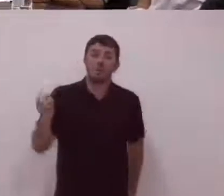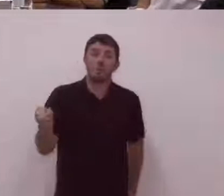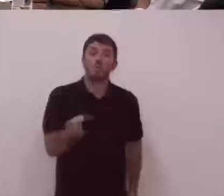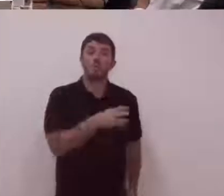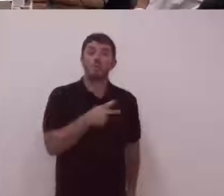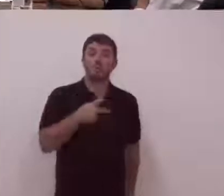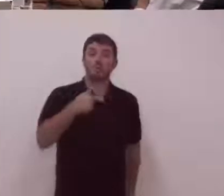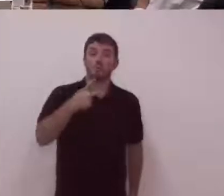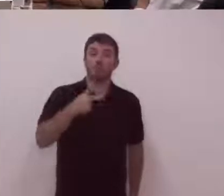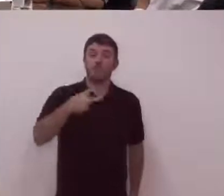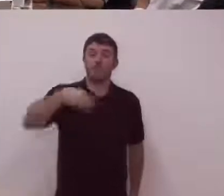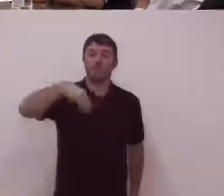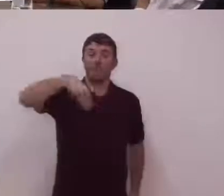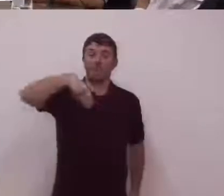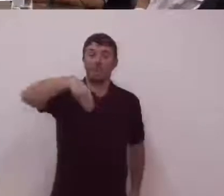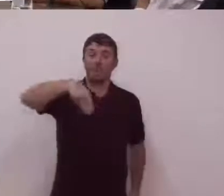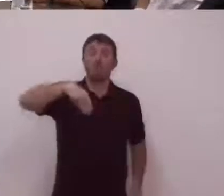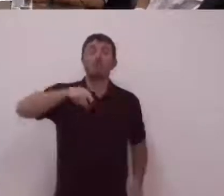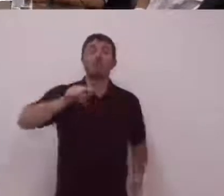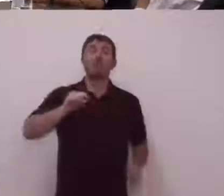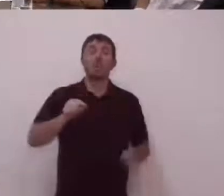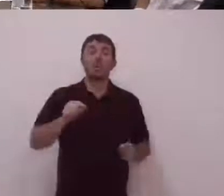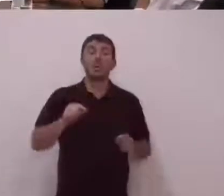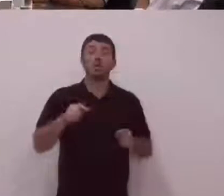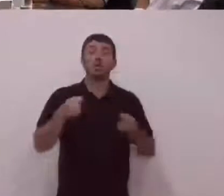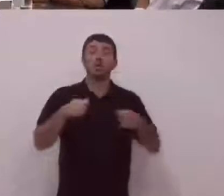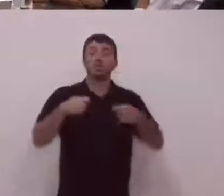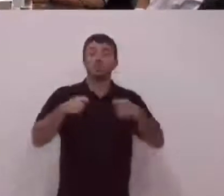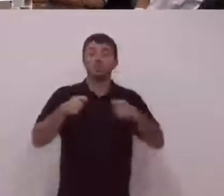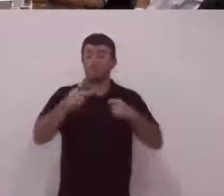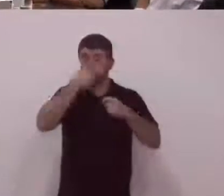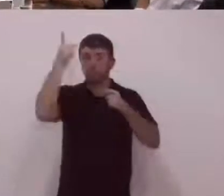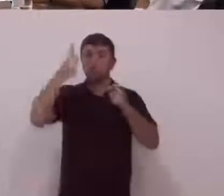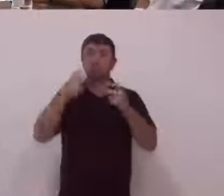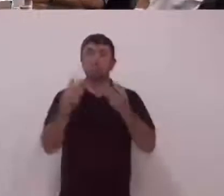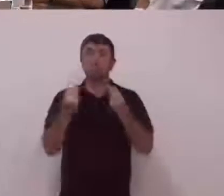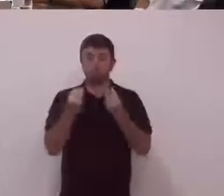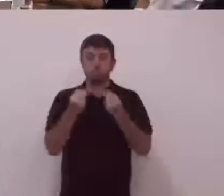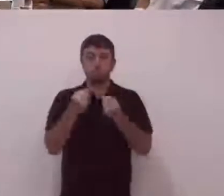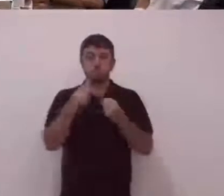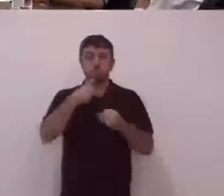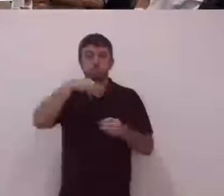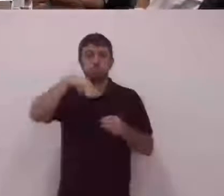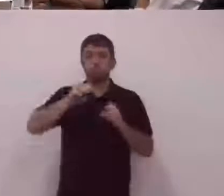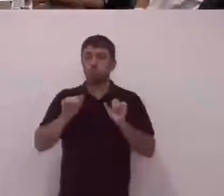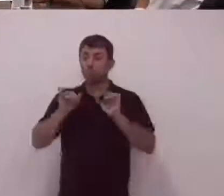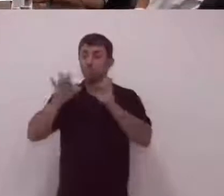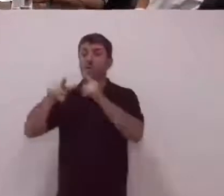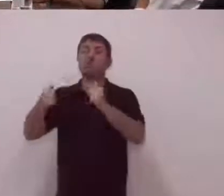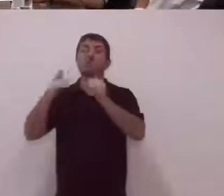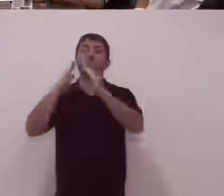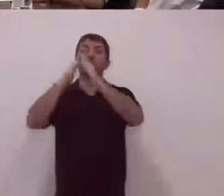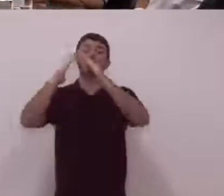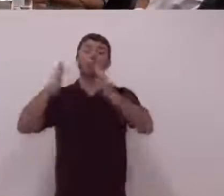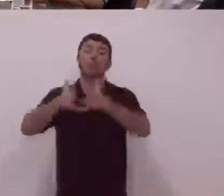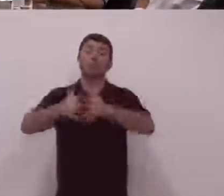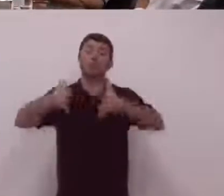a respeito de área mínima para a instalação de um pelotão a saber de edificação a partir de 215 metros quadrados.